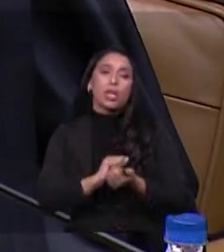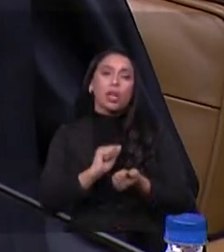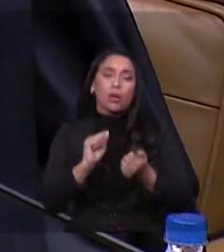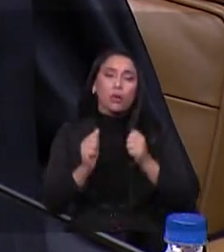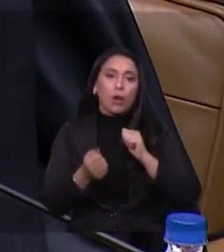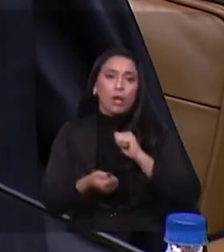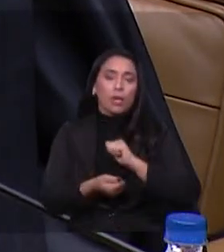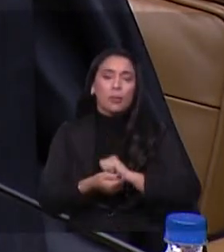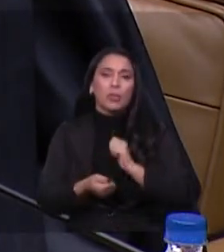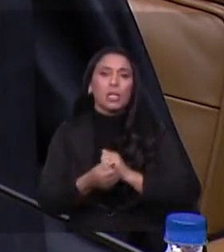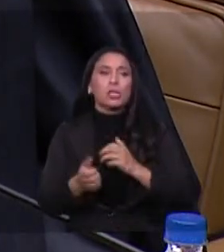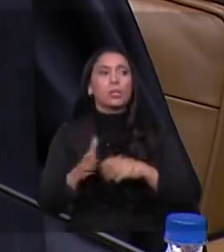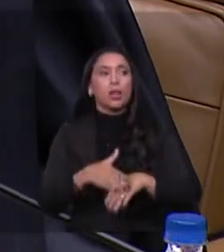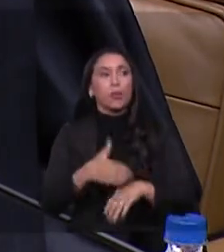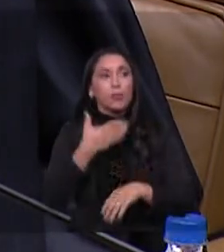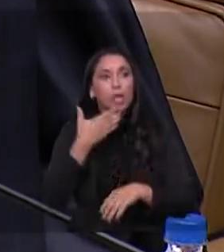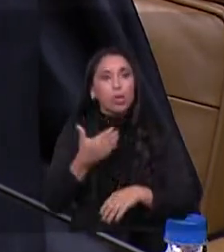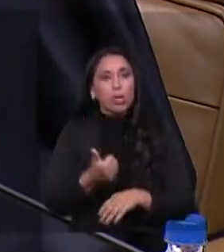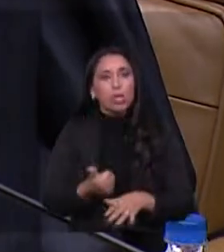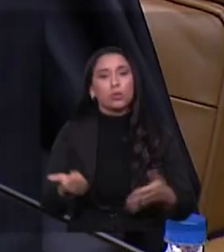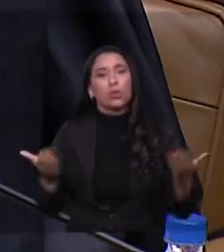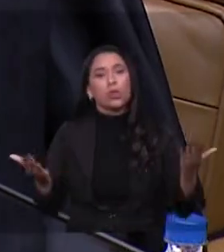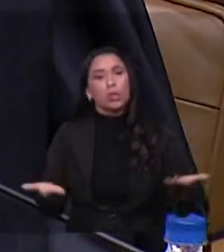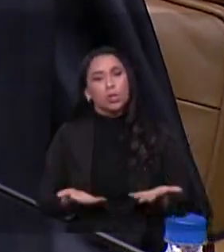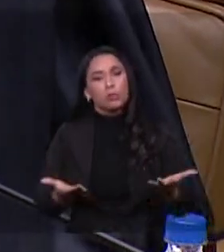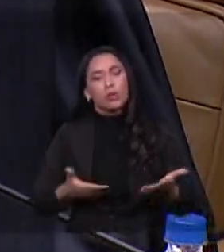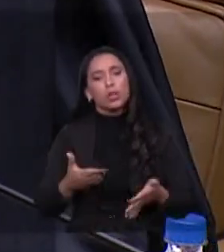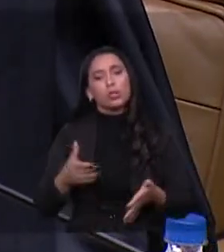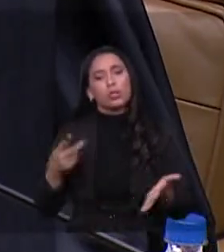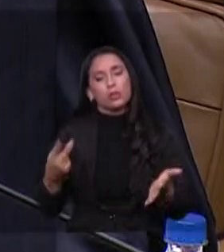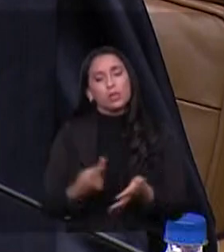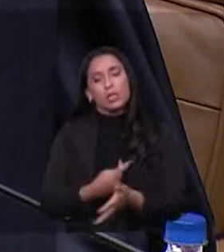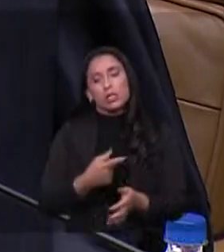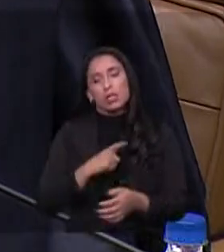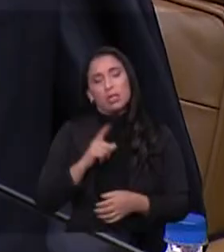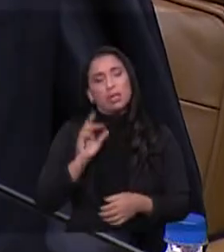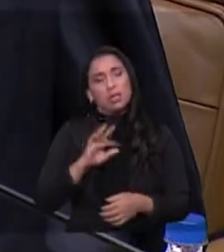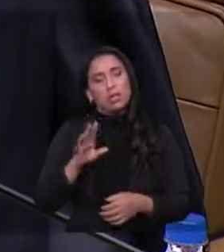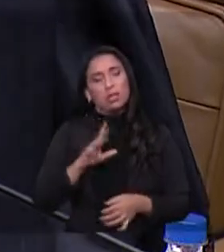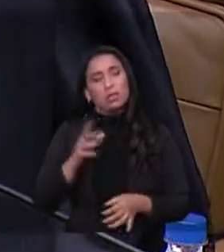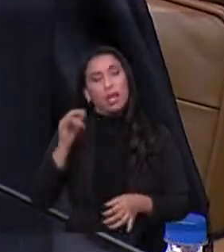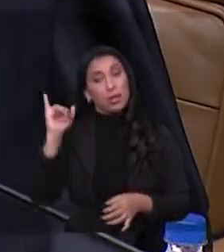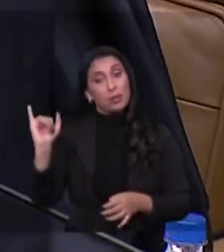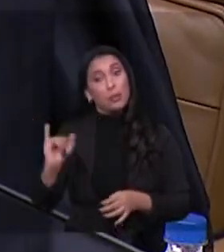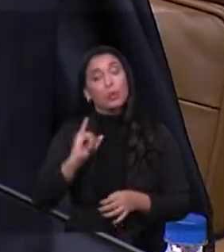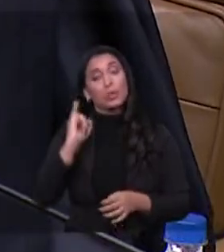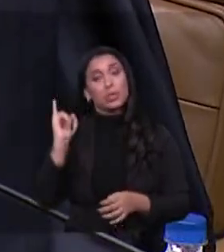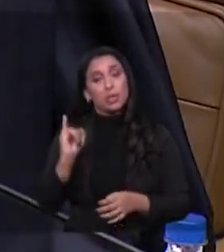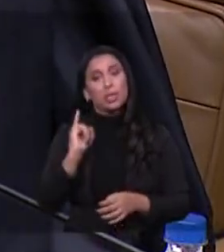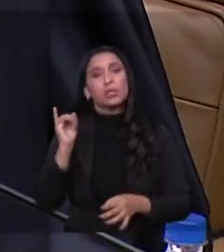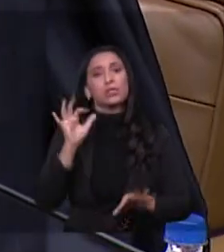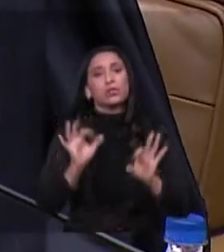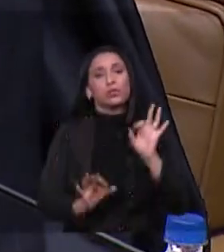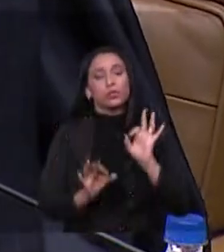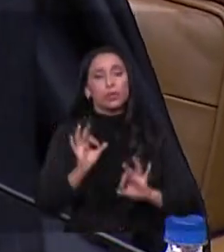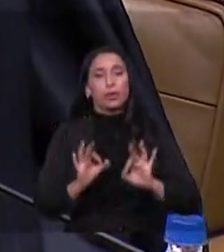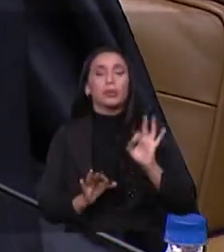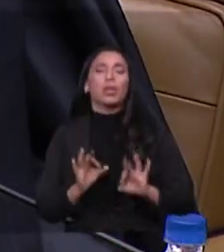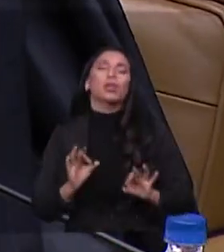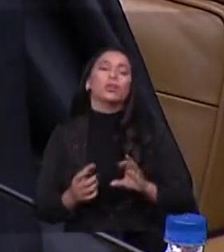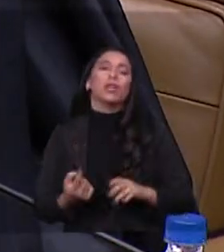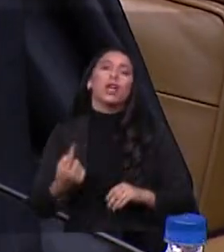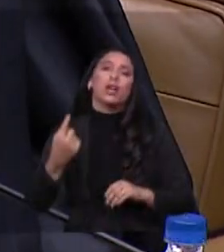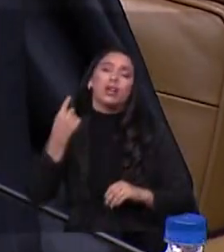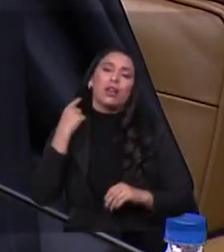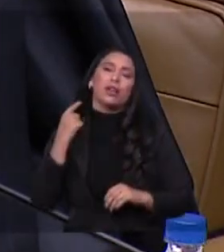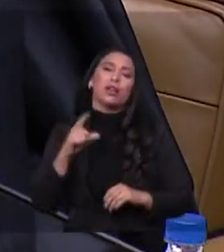que, à luz da realidade, hoje pode se encontrar, sem deixar de reconhecer a importância daquele julgamento a